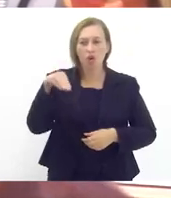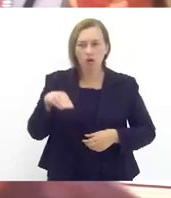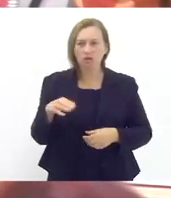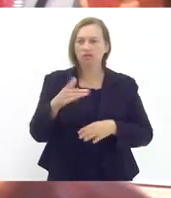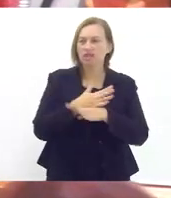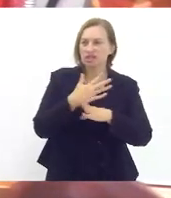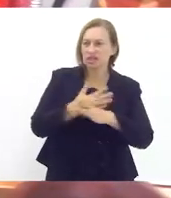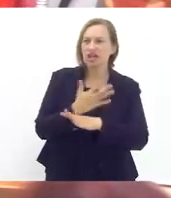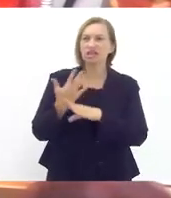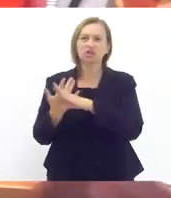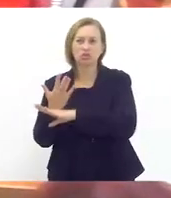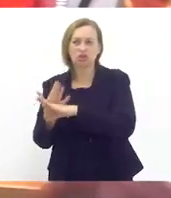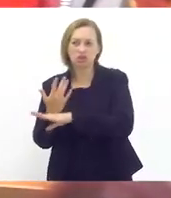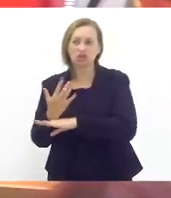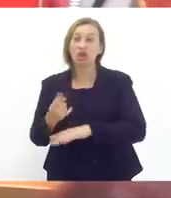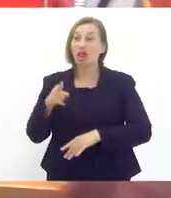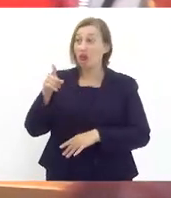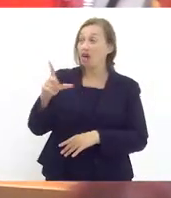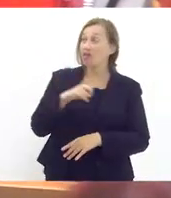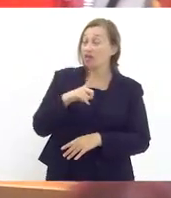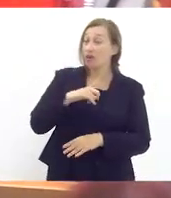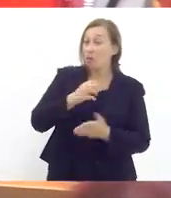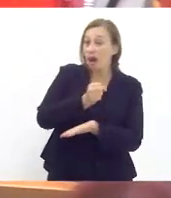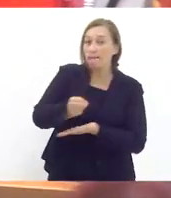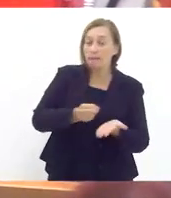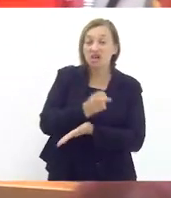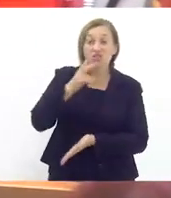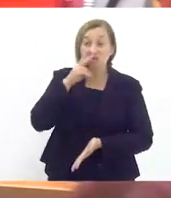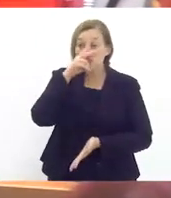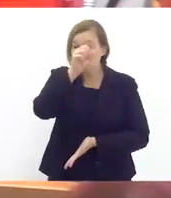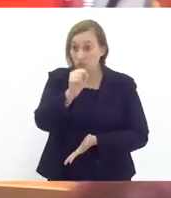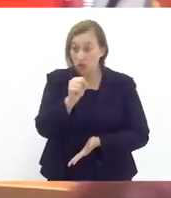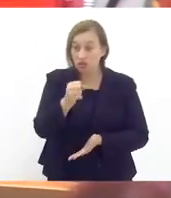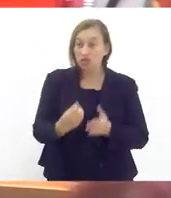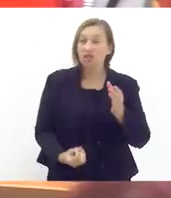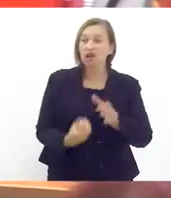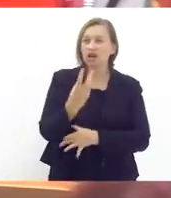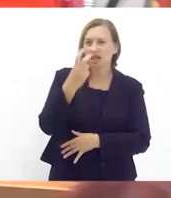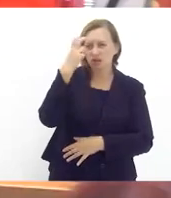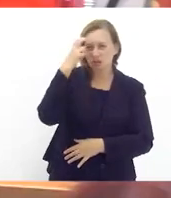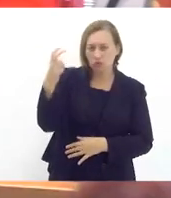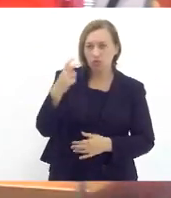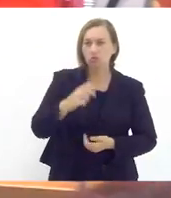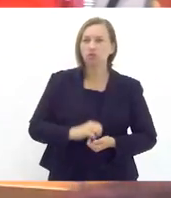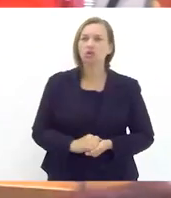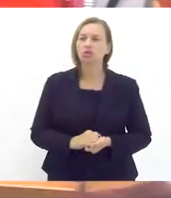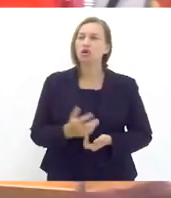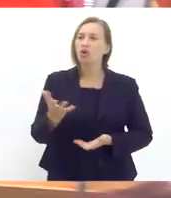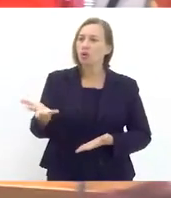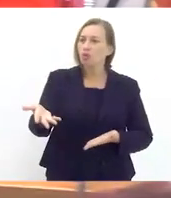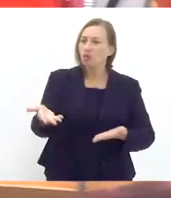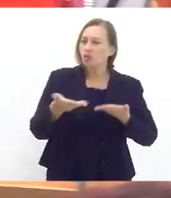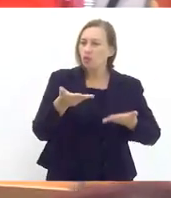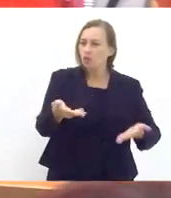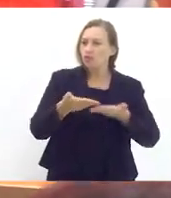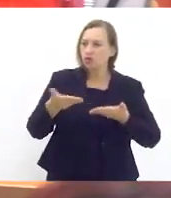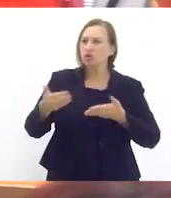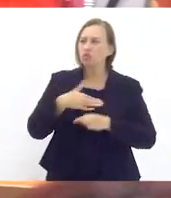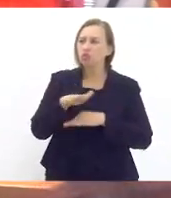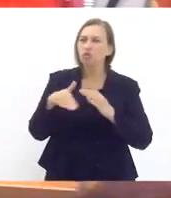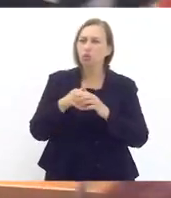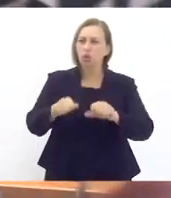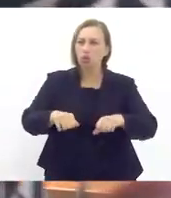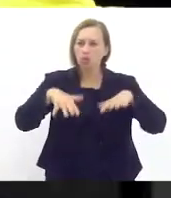cultura da cidade Duque de Caxias lá nós temos uma base muito forte de fazedores de culturas e eu convoco todo esse plenário